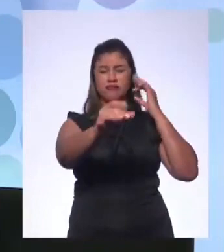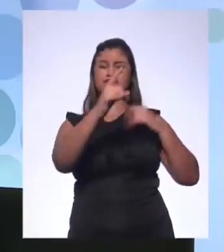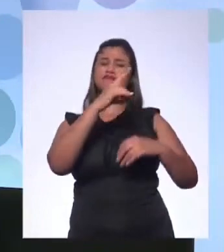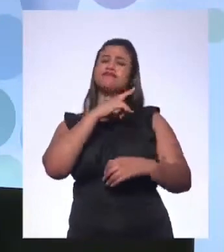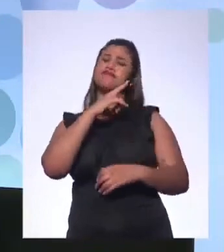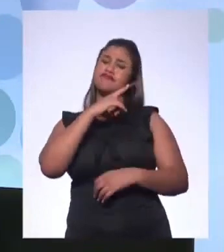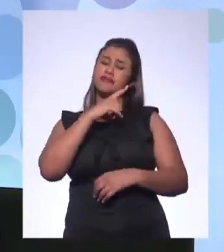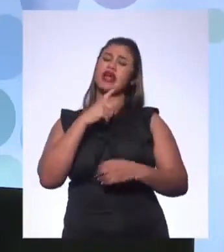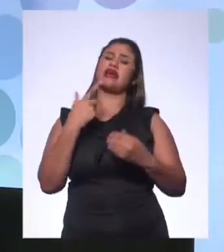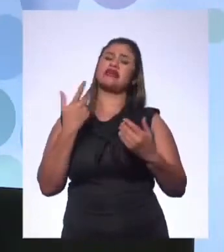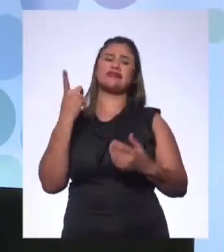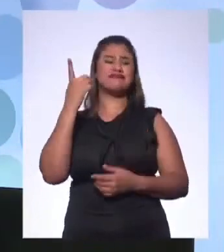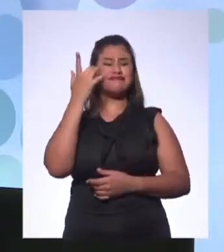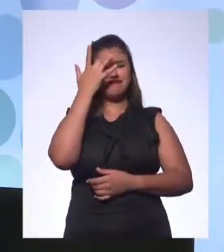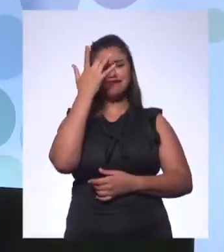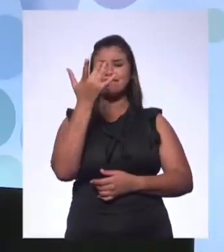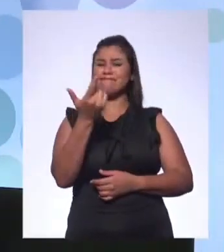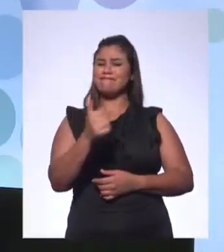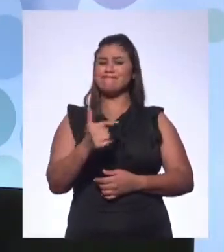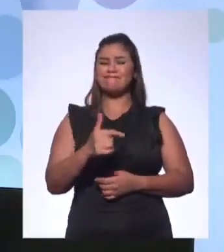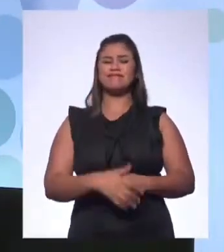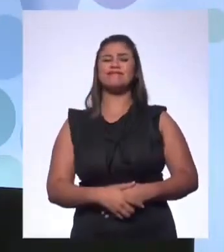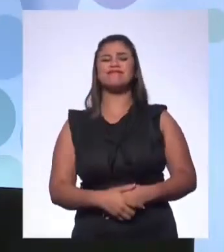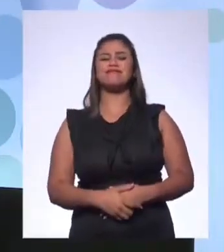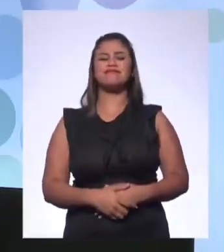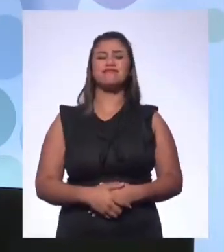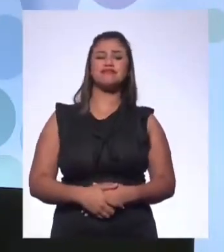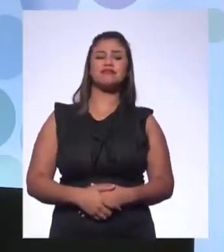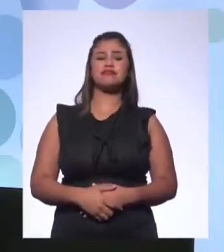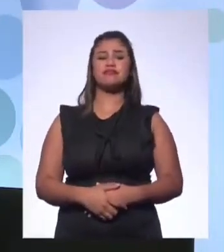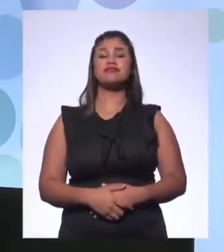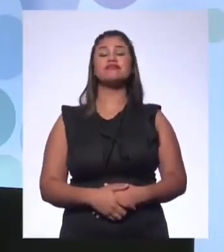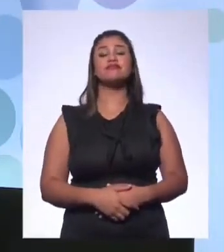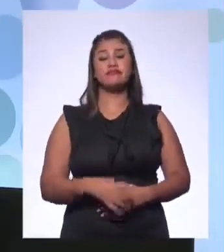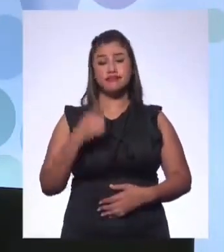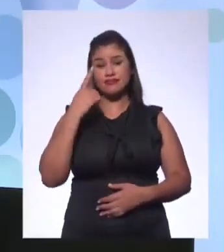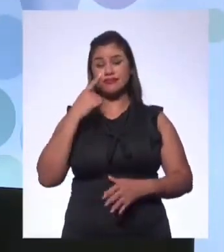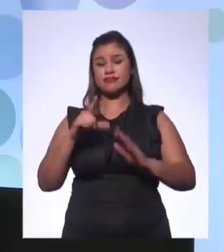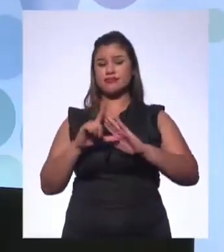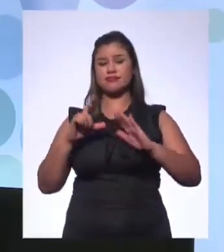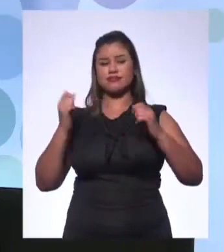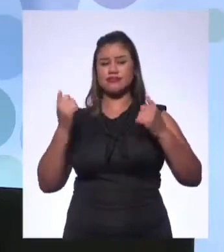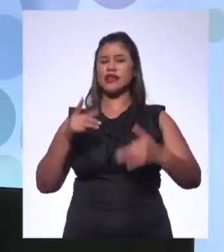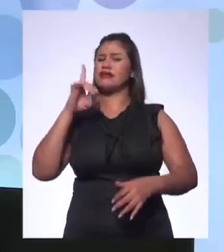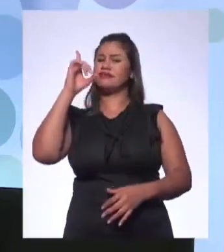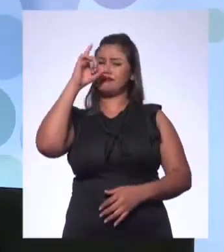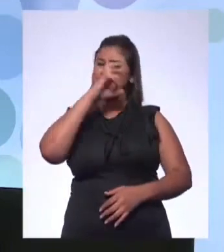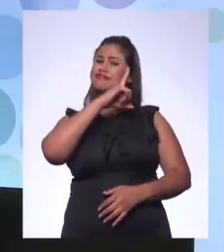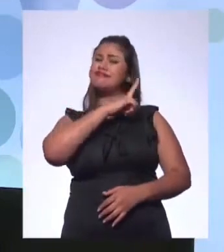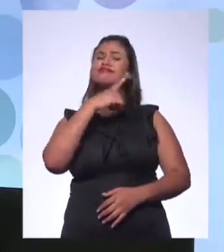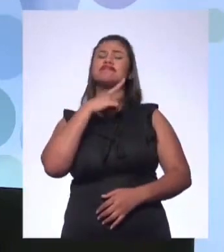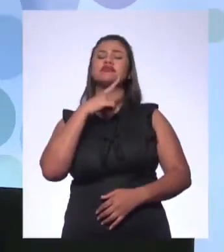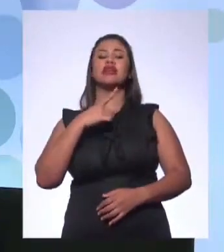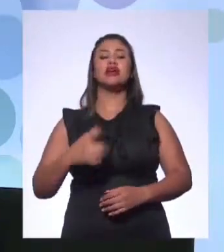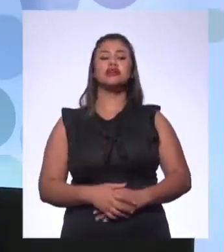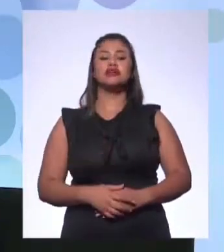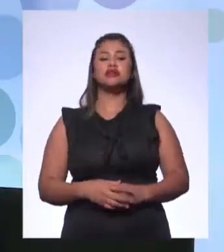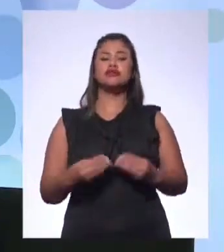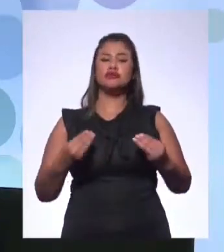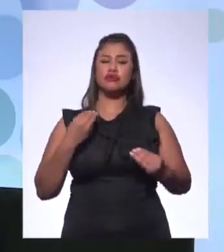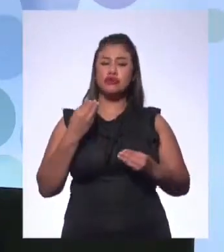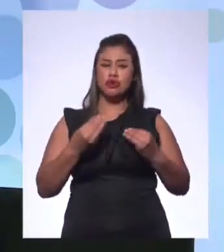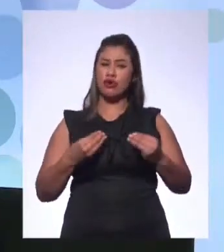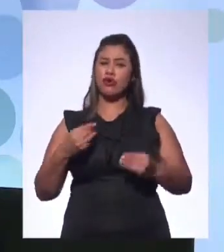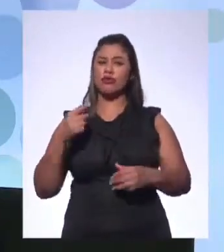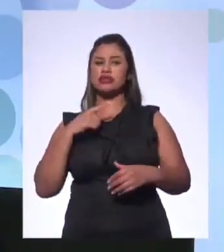um trajeto que não é fácil para se fazer. Aquilo que eu te falei, prof, que era o complicador. Essa volta não era uma volta tão tranquila. E nós temos aí